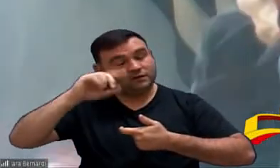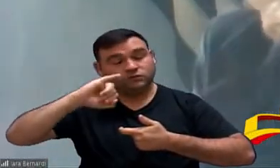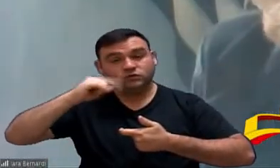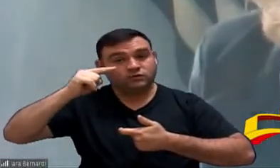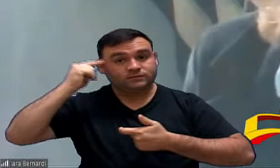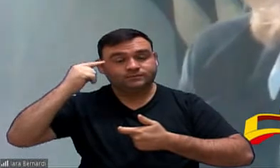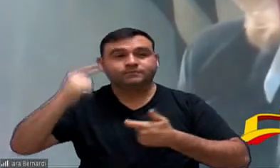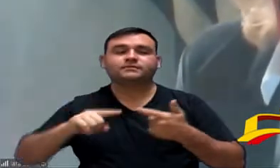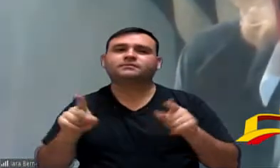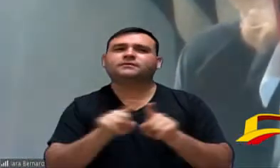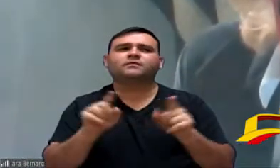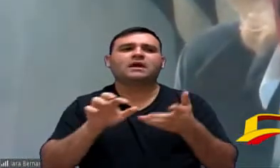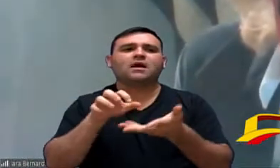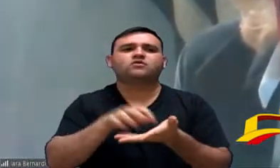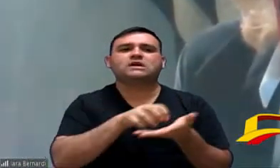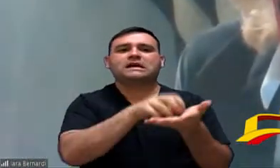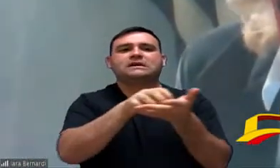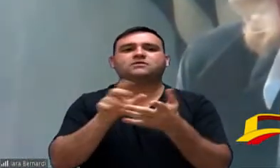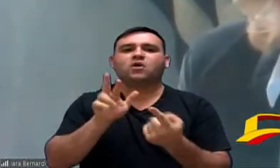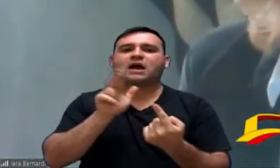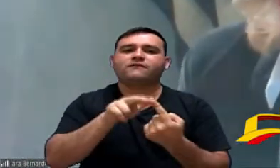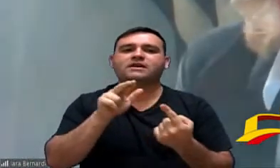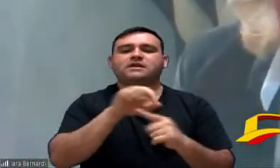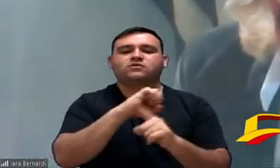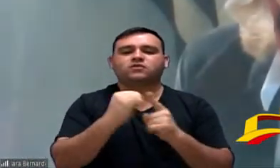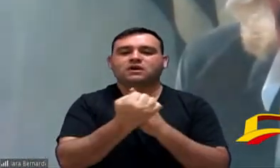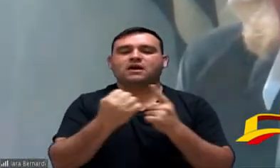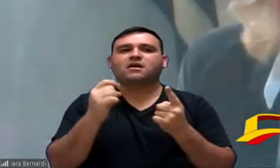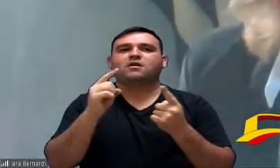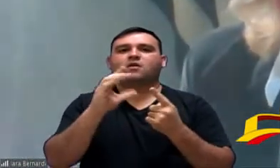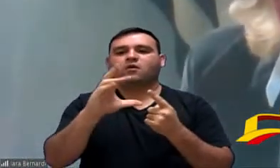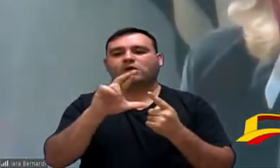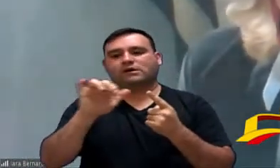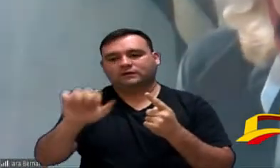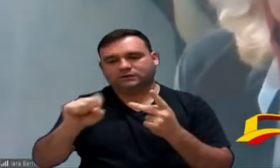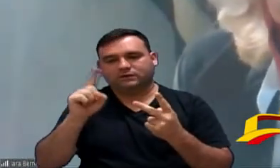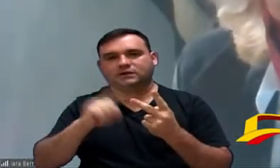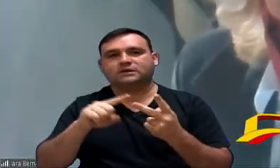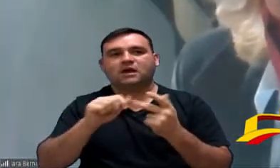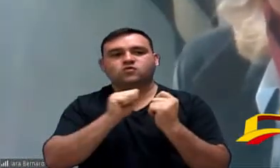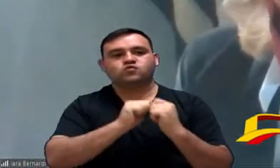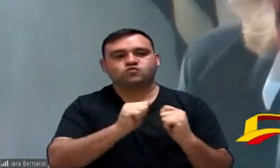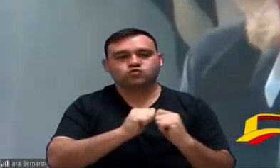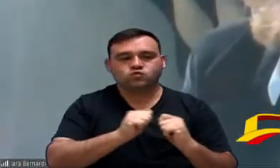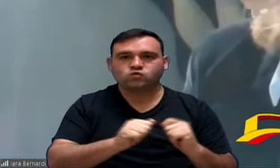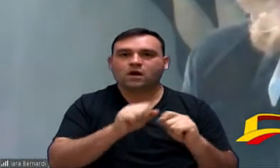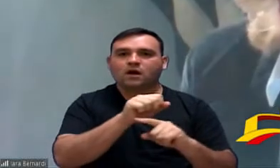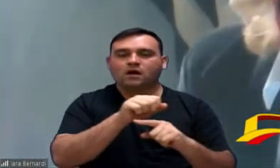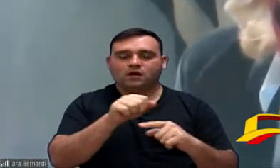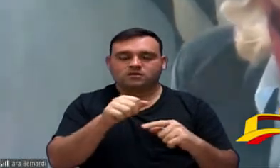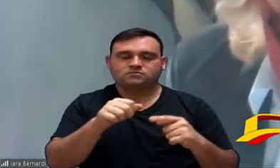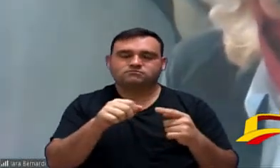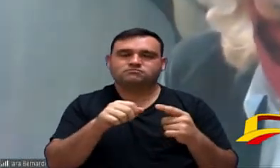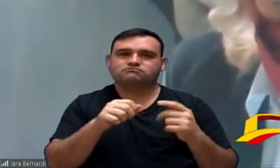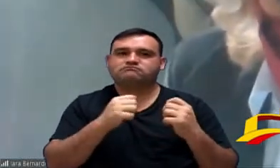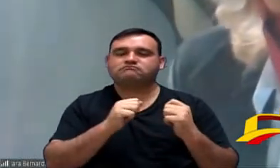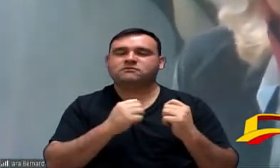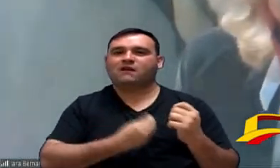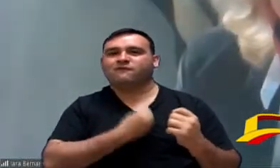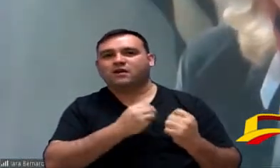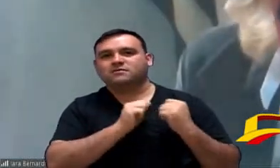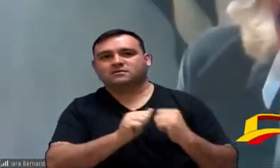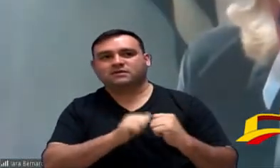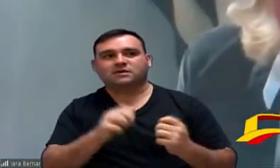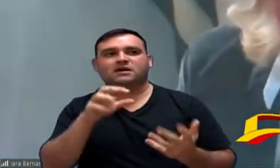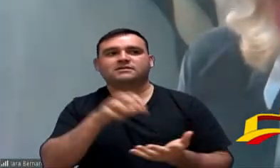Os centros que nós temos, o Centro de Referência e Assistência Social, o CRAS, os Centros de Convivência Municipais, referência, o